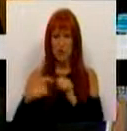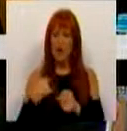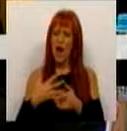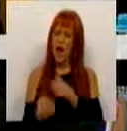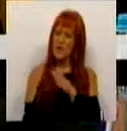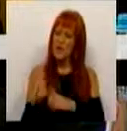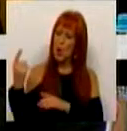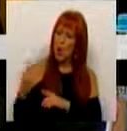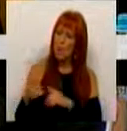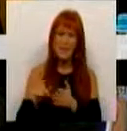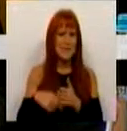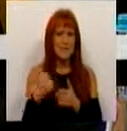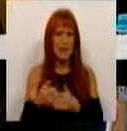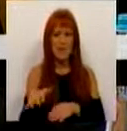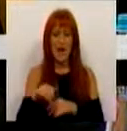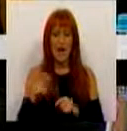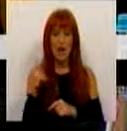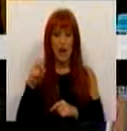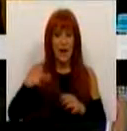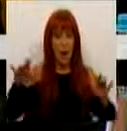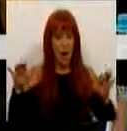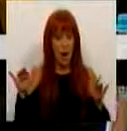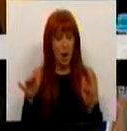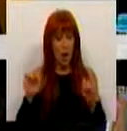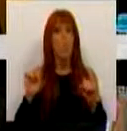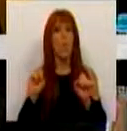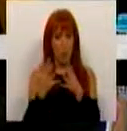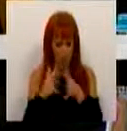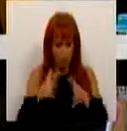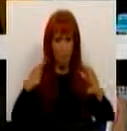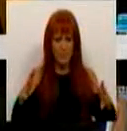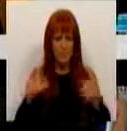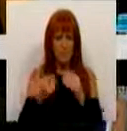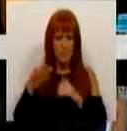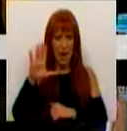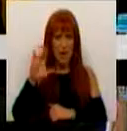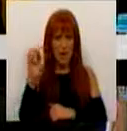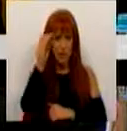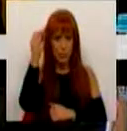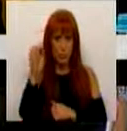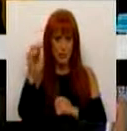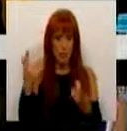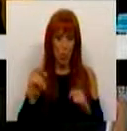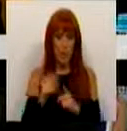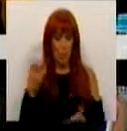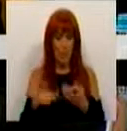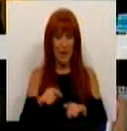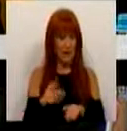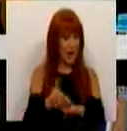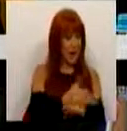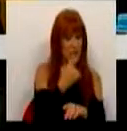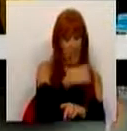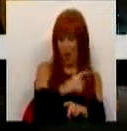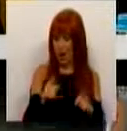criaremos a obrigação de que sempre que as áreas de REN diminuem ou aumentem em mais do que 10%, quando comparada com as